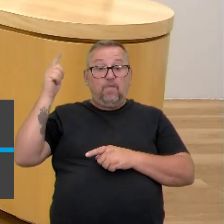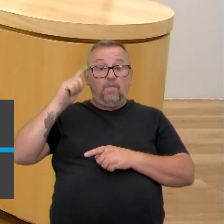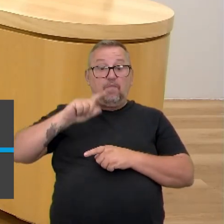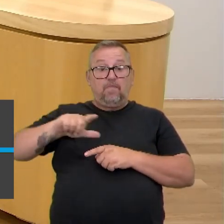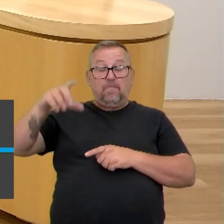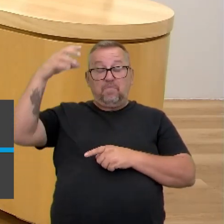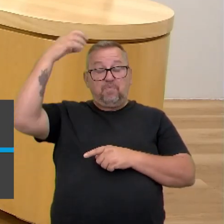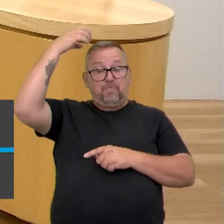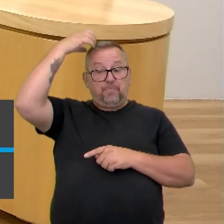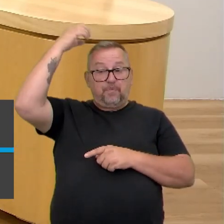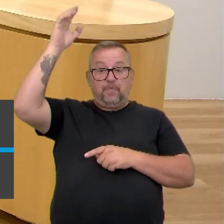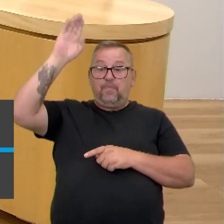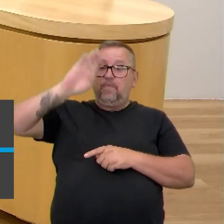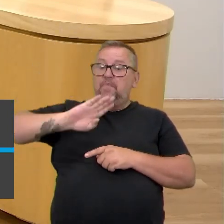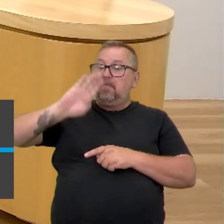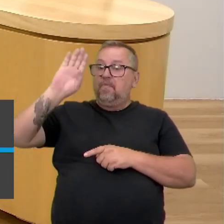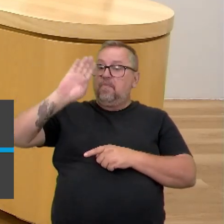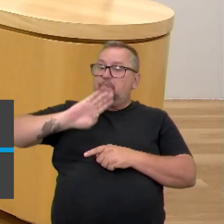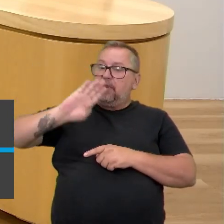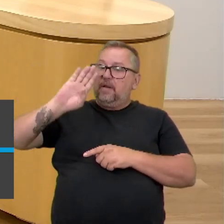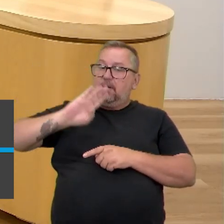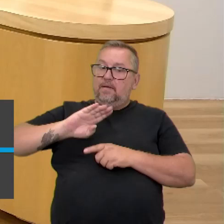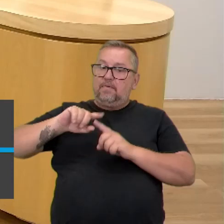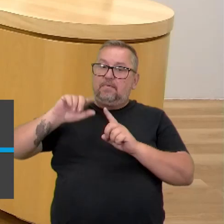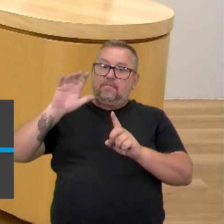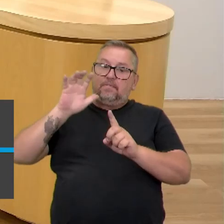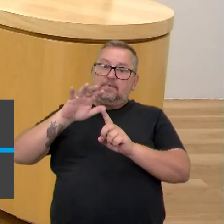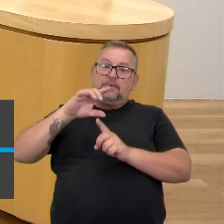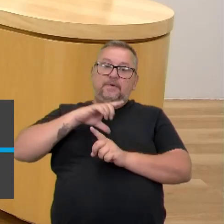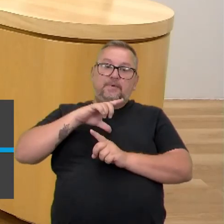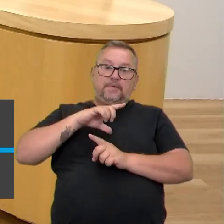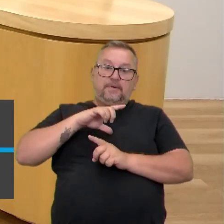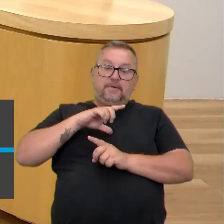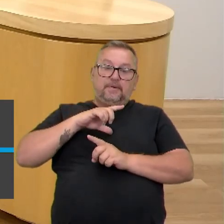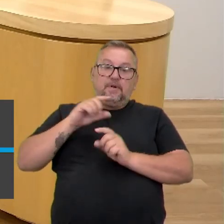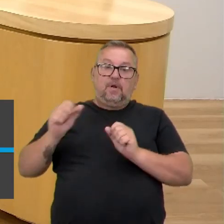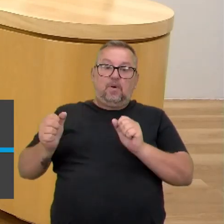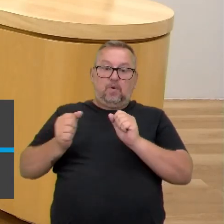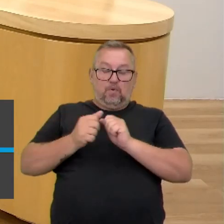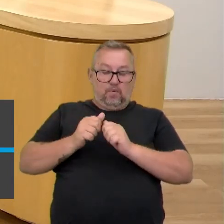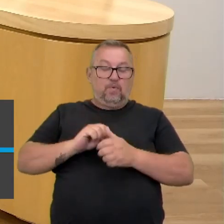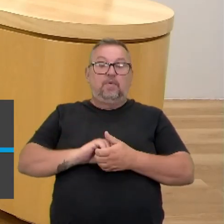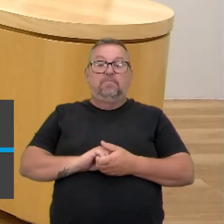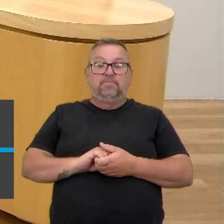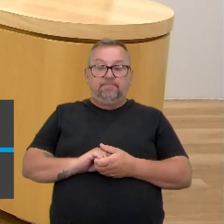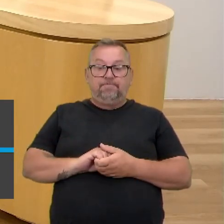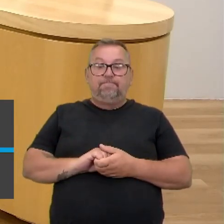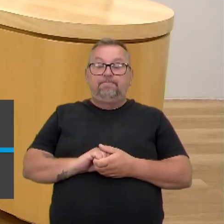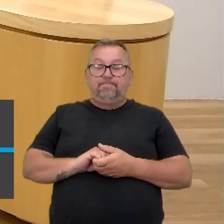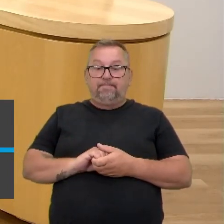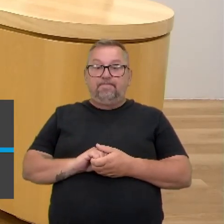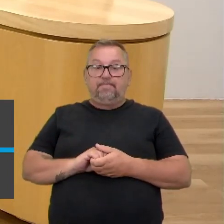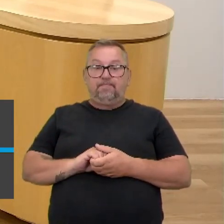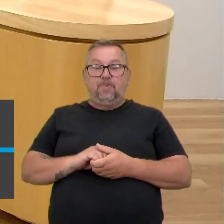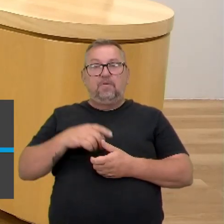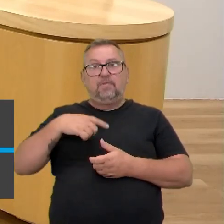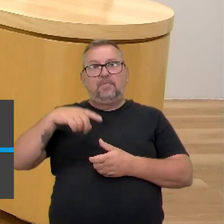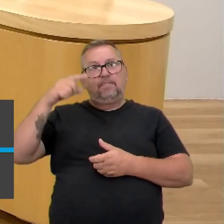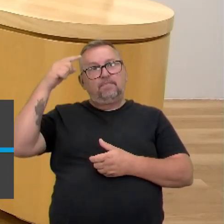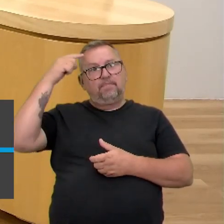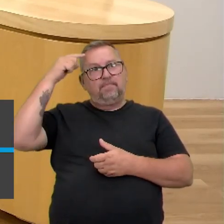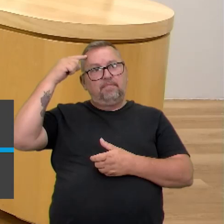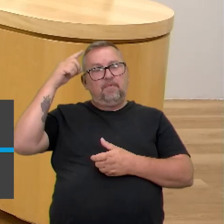isso gratuitamente a partir da influência que você tem junto a um órgão político. E aí você deve pensar, por